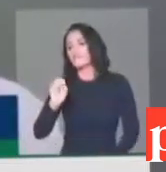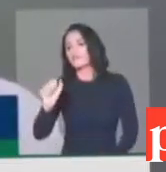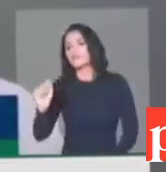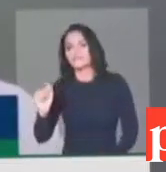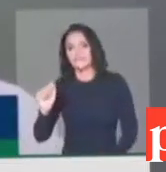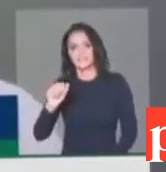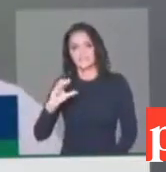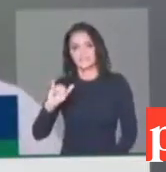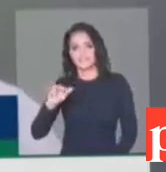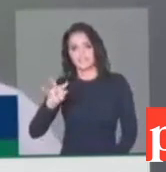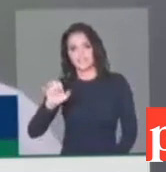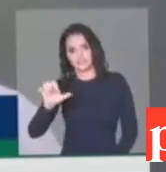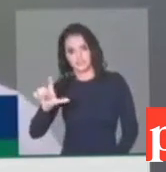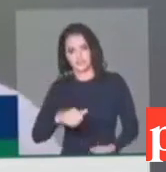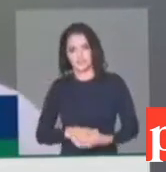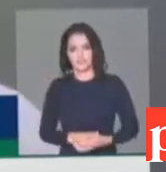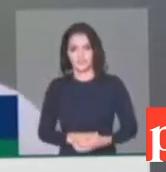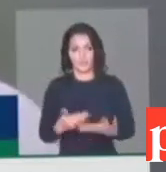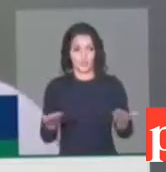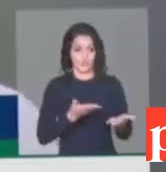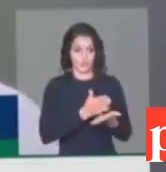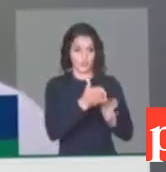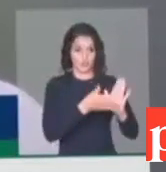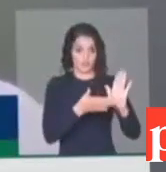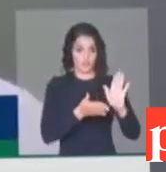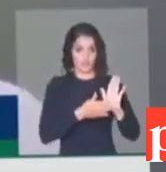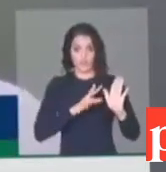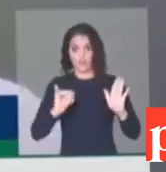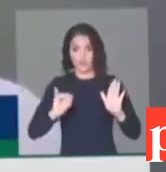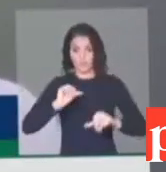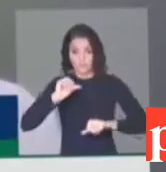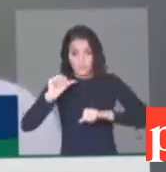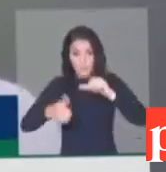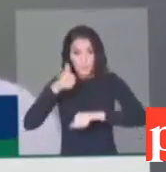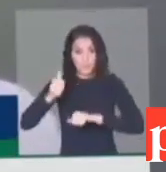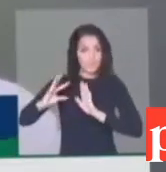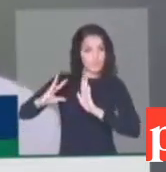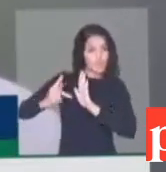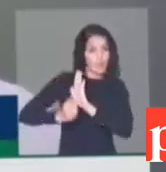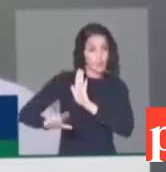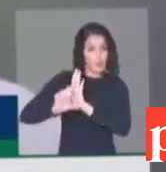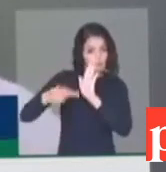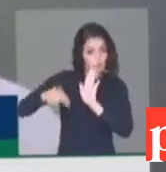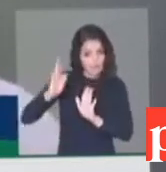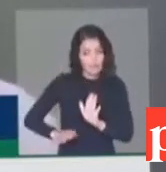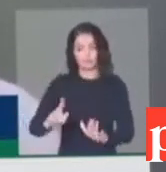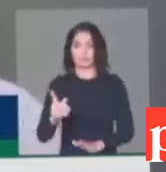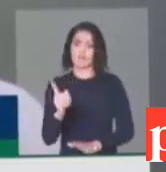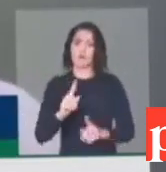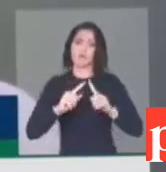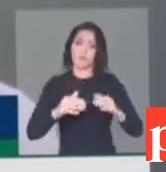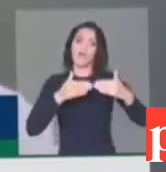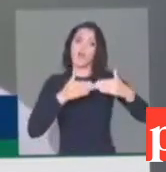aprovação de hoje, não determina as mudanças globais que precisam ser feitas na legislação brasileira. Mas é, de fato, um